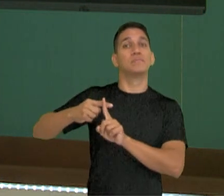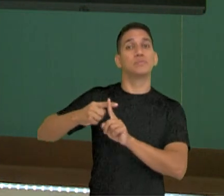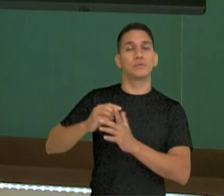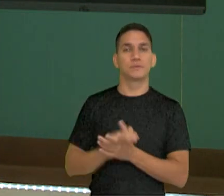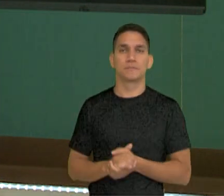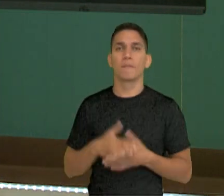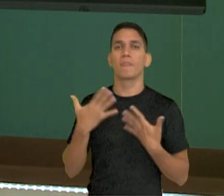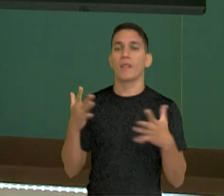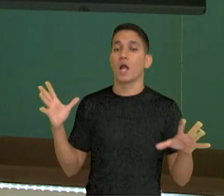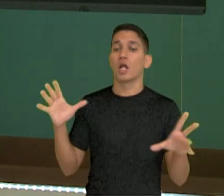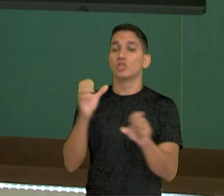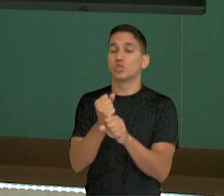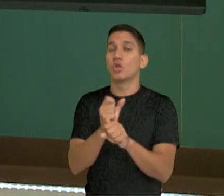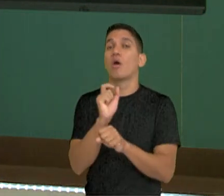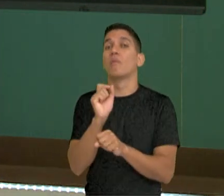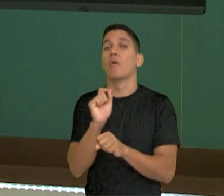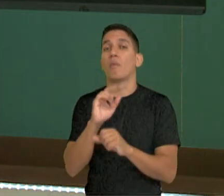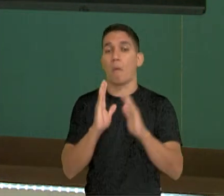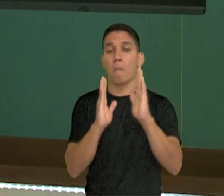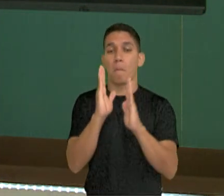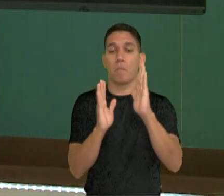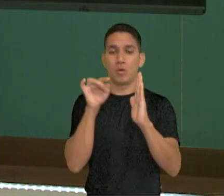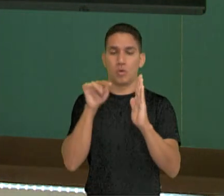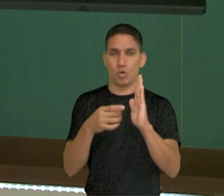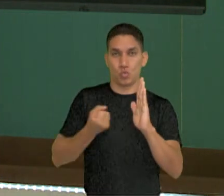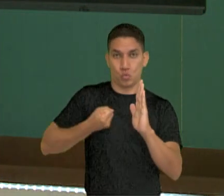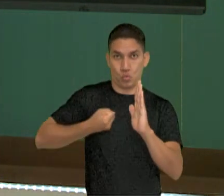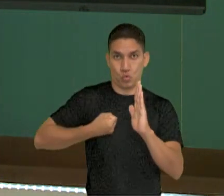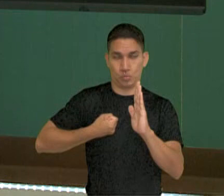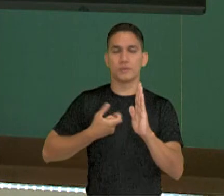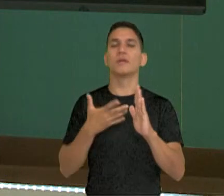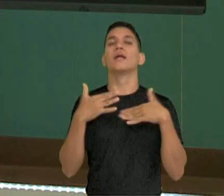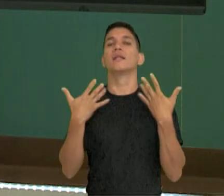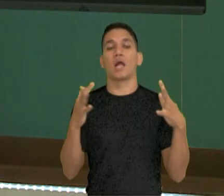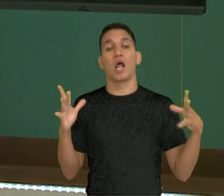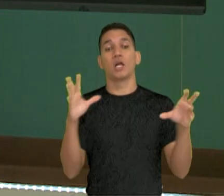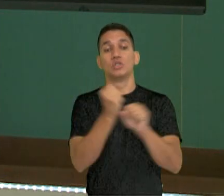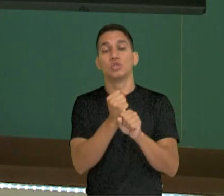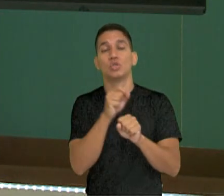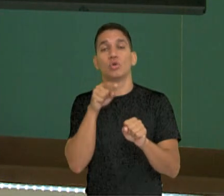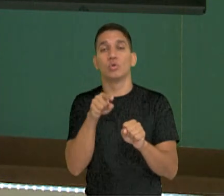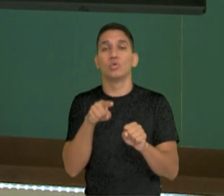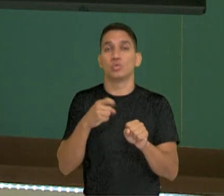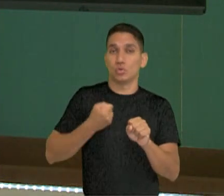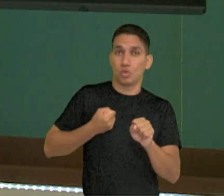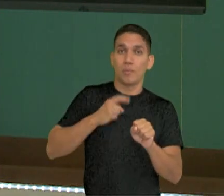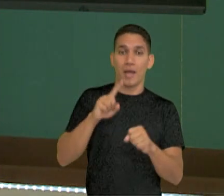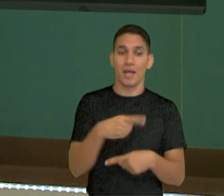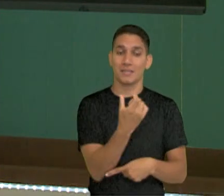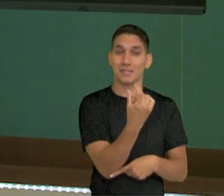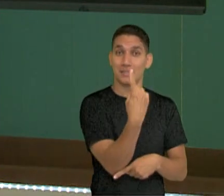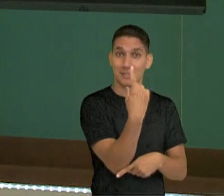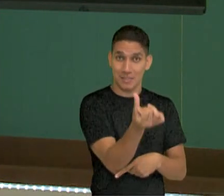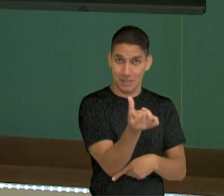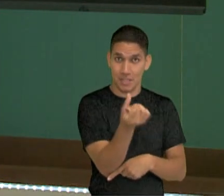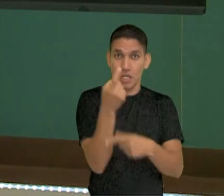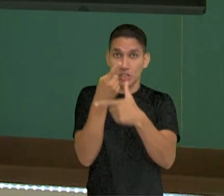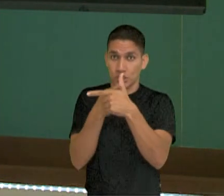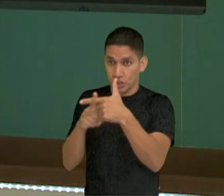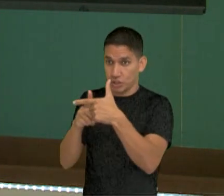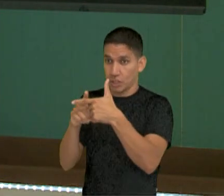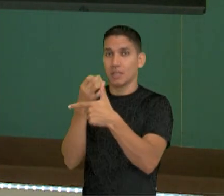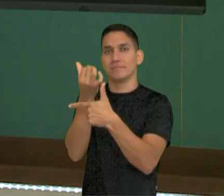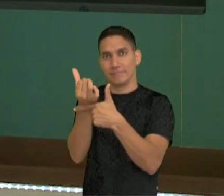Então, vamos somar pelo módulo de cada uma delas. Então, a soma deu 16 por dividido pelo total, que é